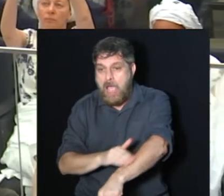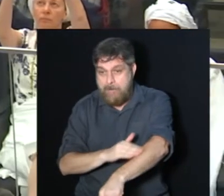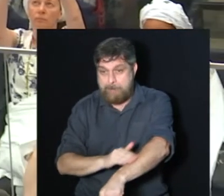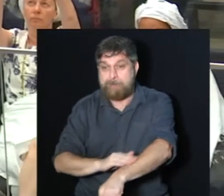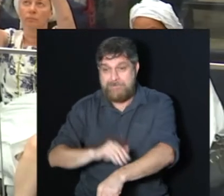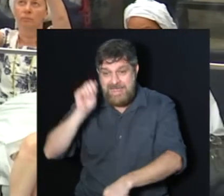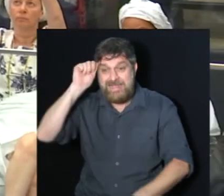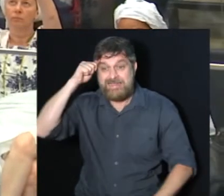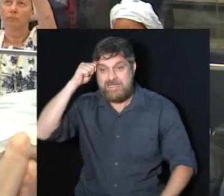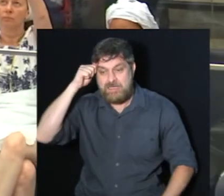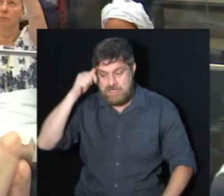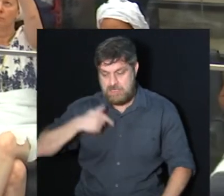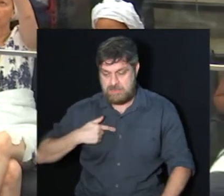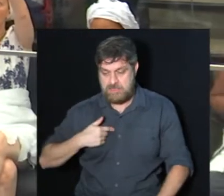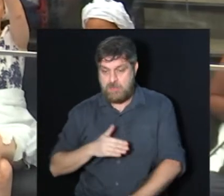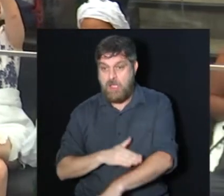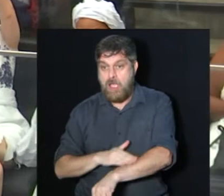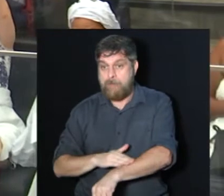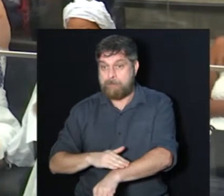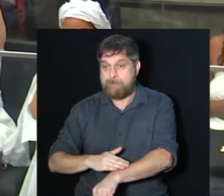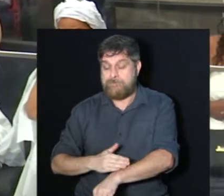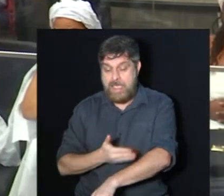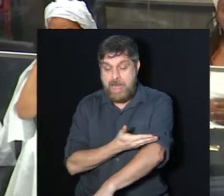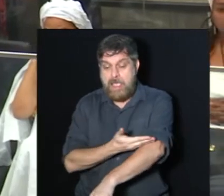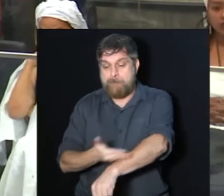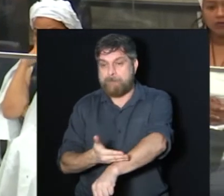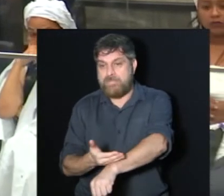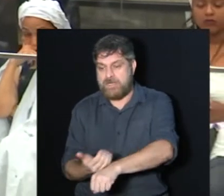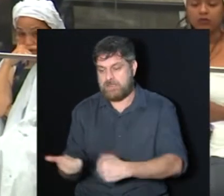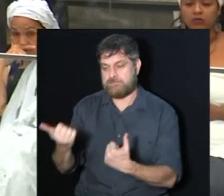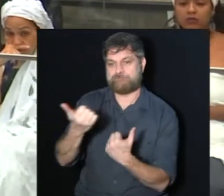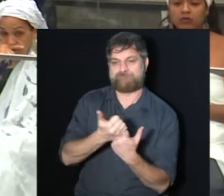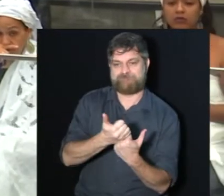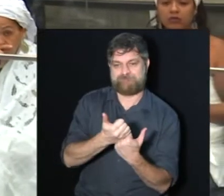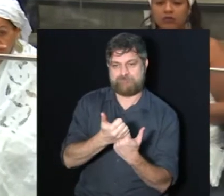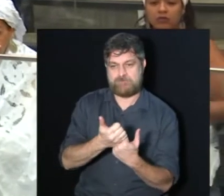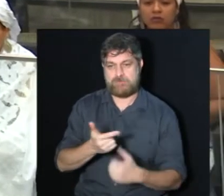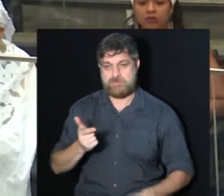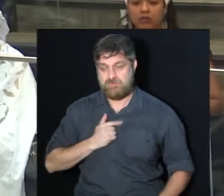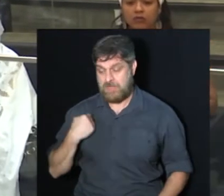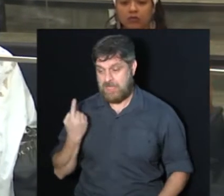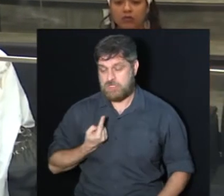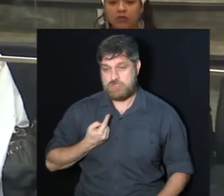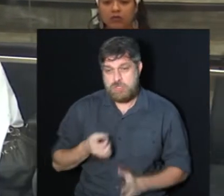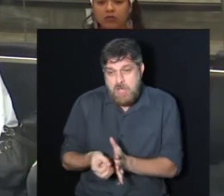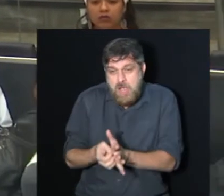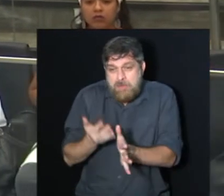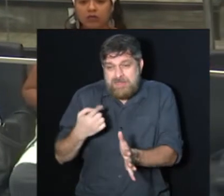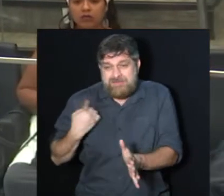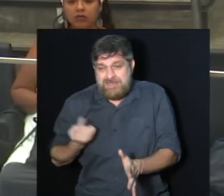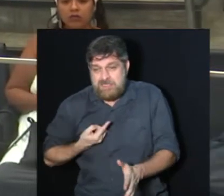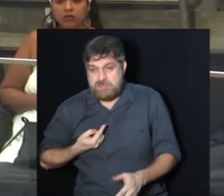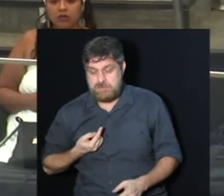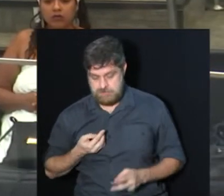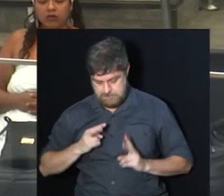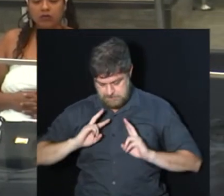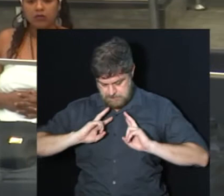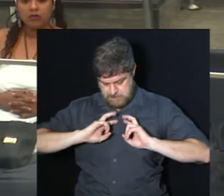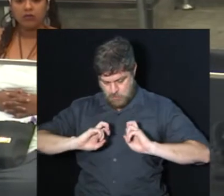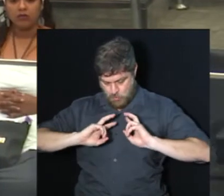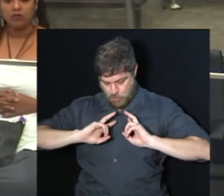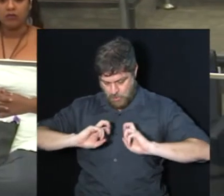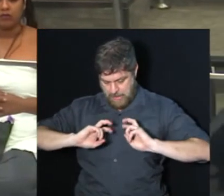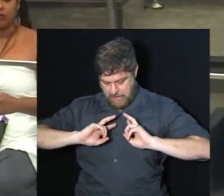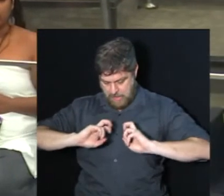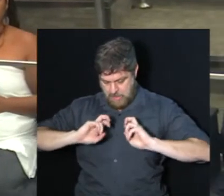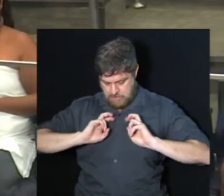branca. Então, essas questões, eu estou dizendo aqui porque nós temos que, às vezes, olhar para dentro de nós.